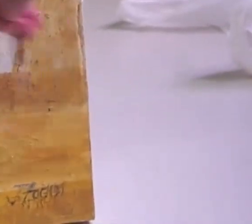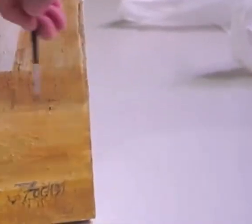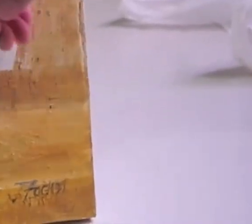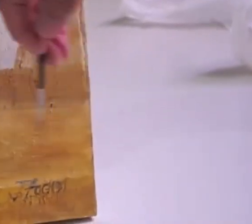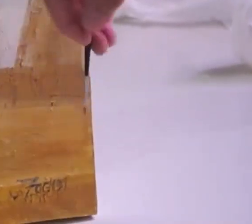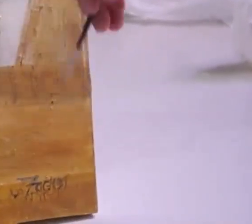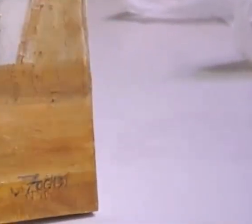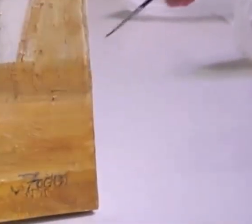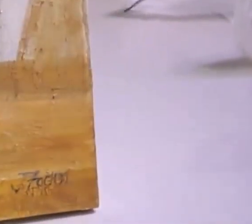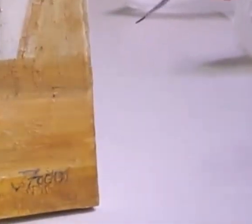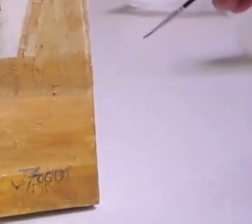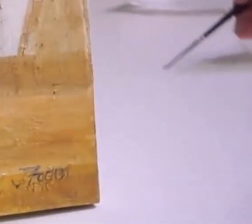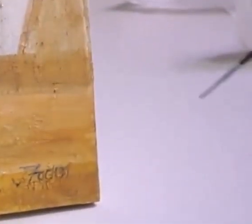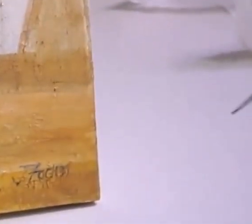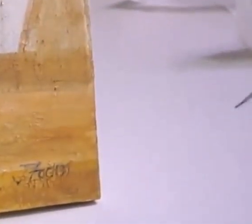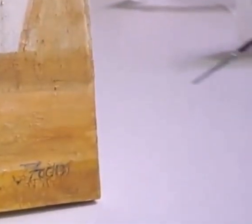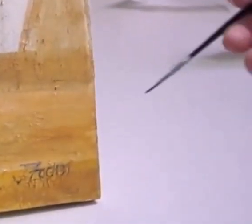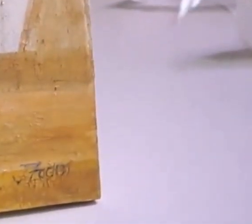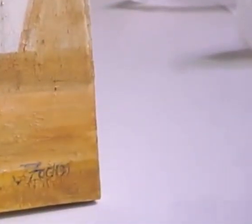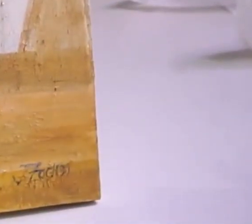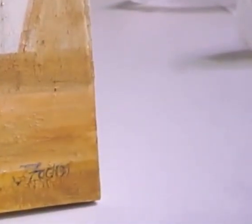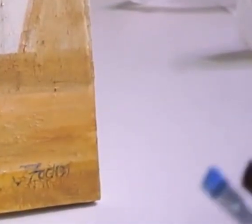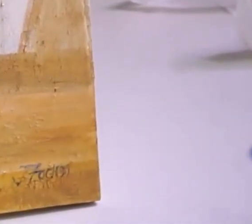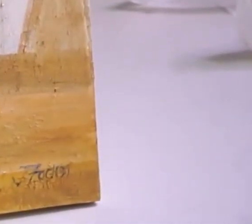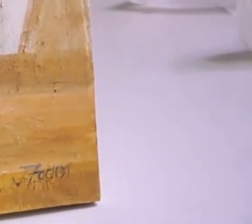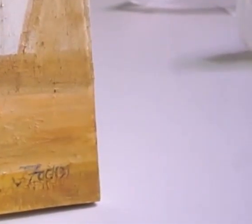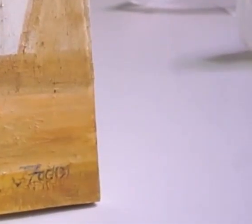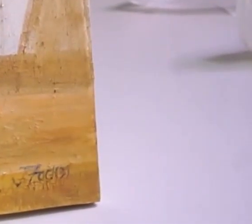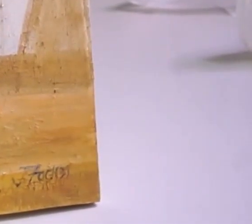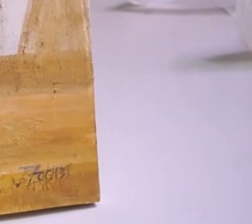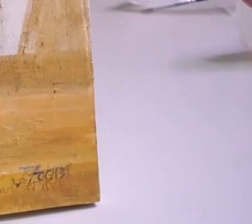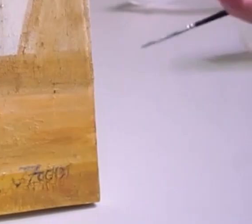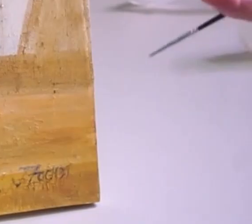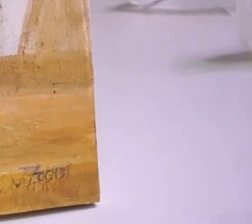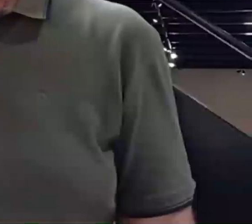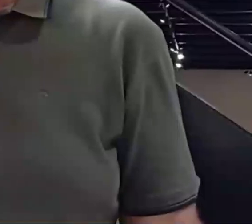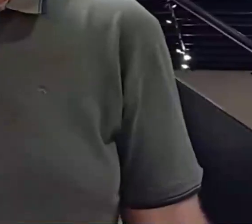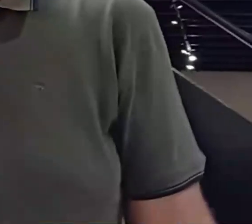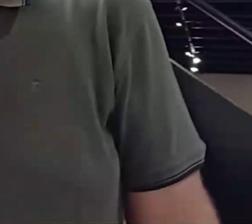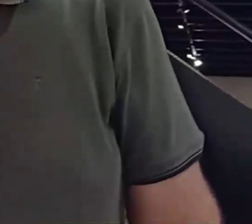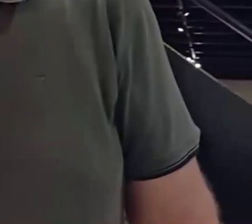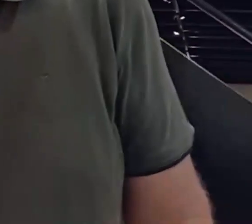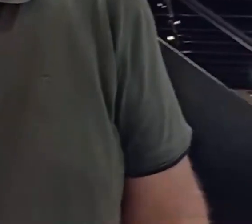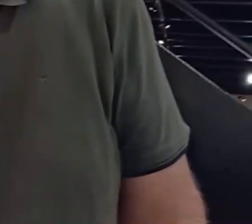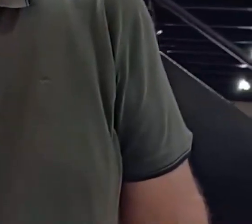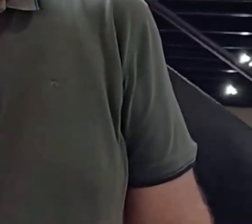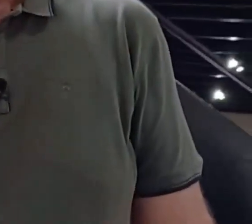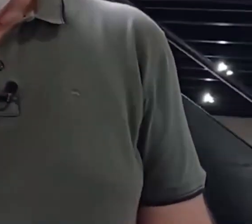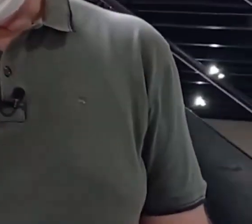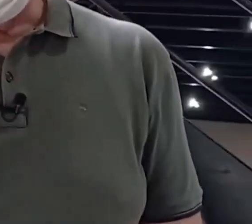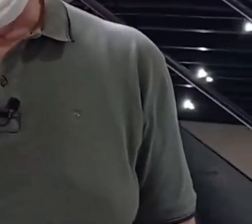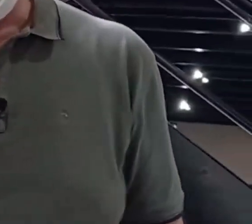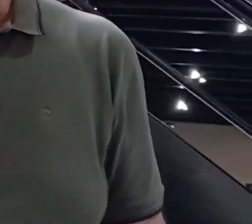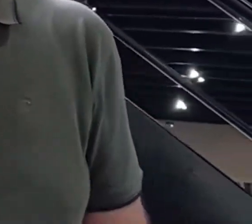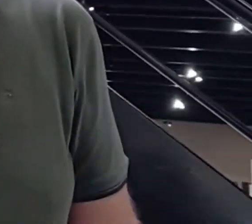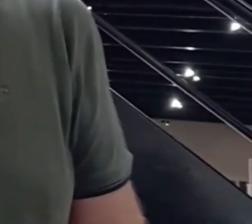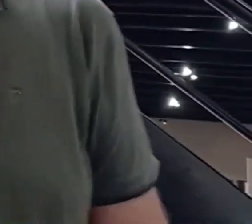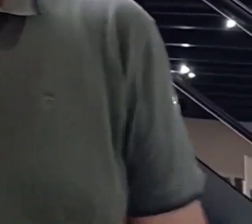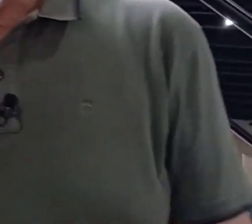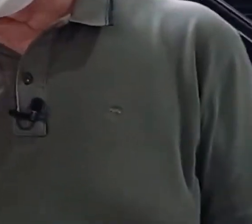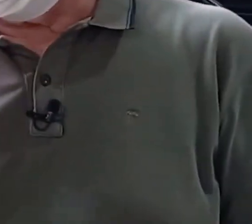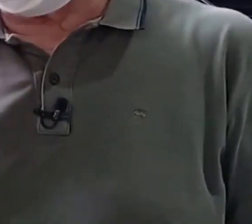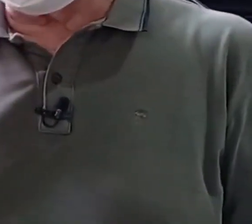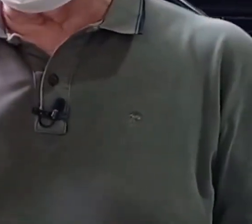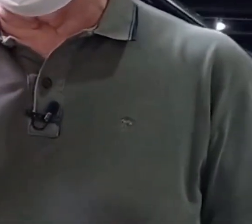cima. Isso não é legal. Dá a sensação de amadorismo, né? Os grandes mestres, por exemplo, eles